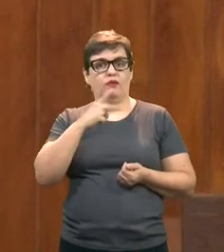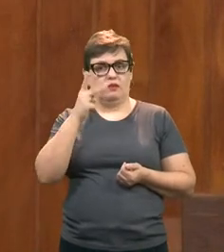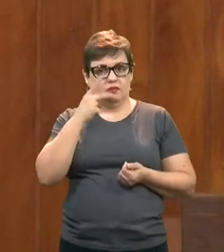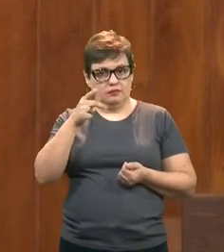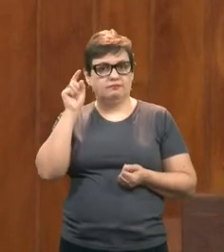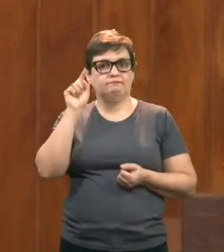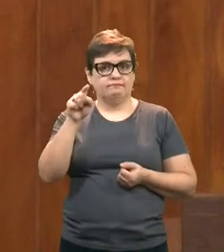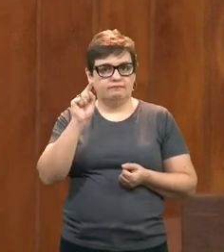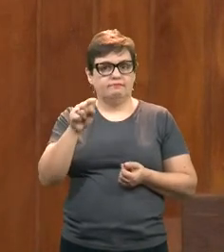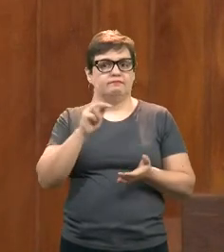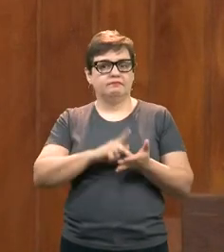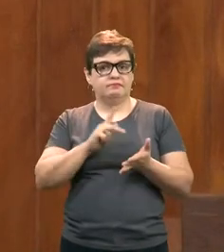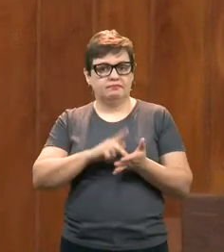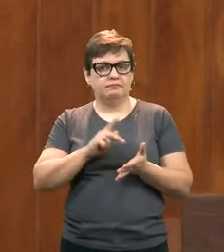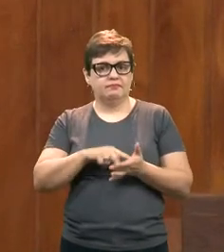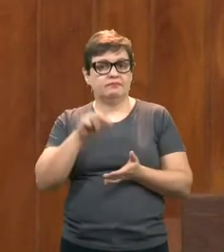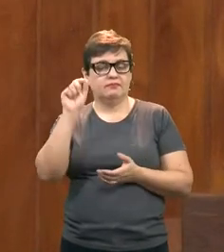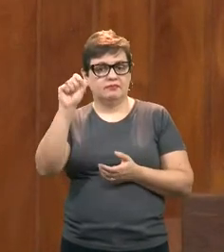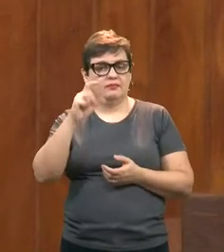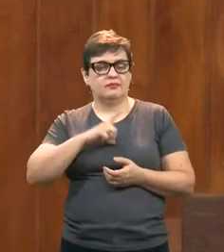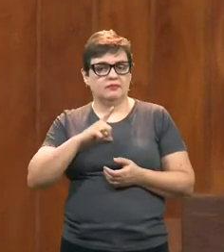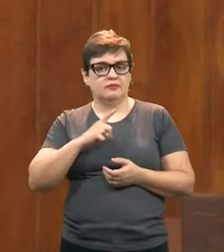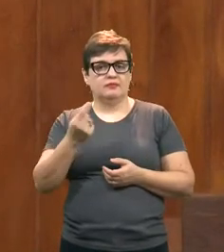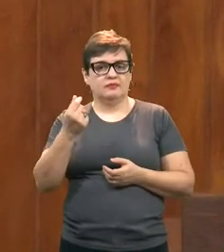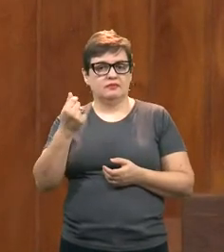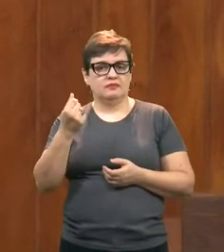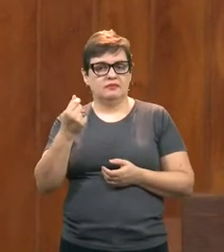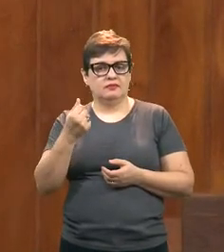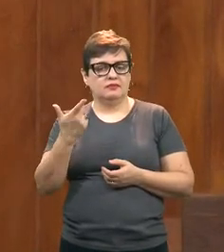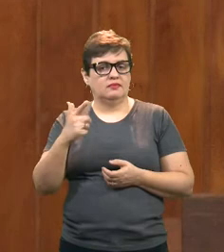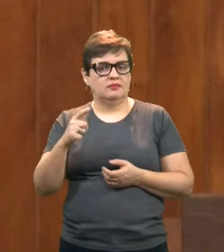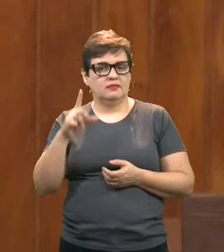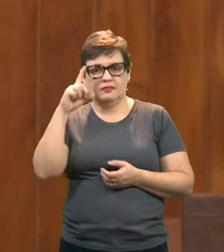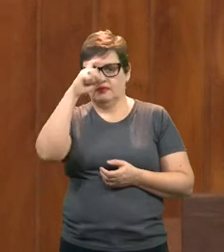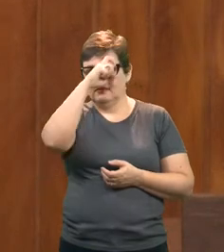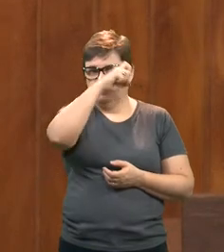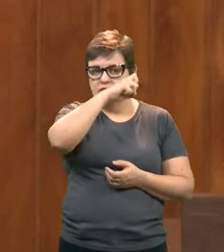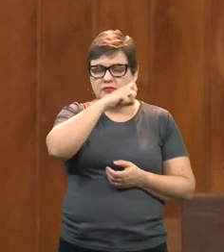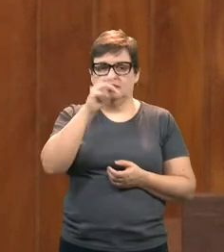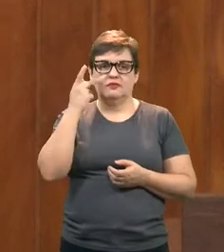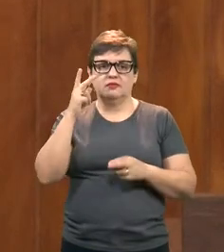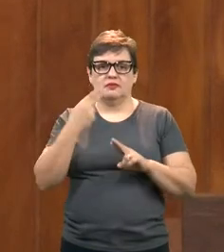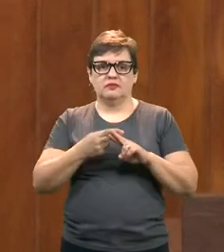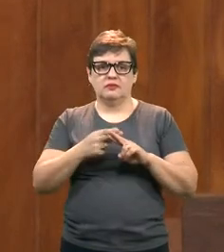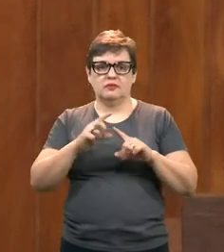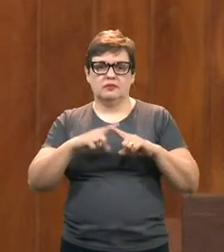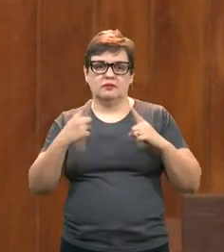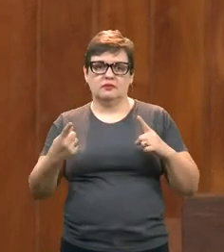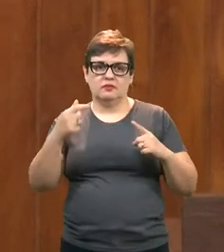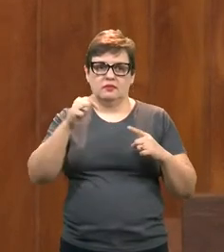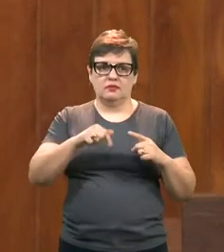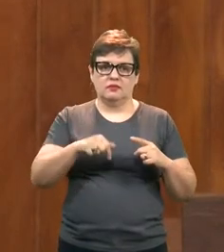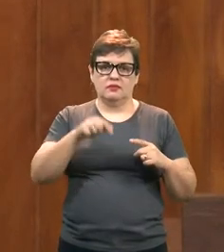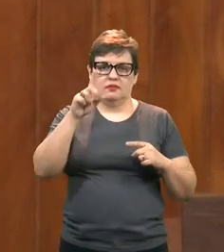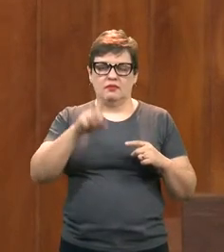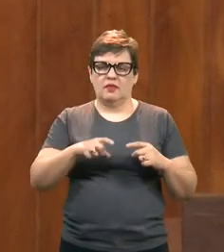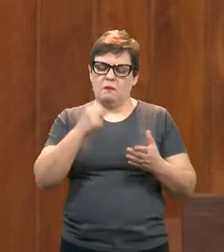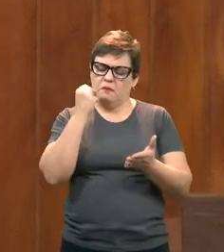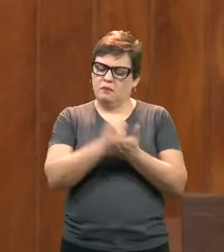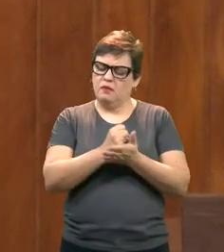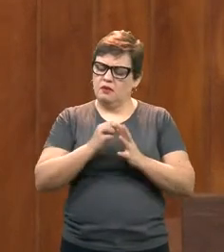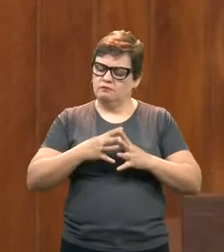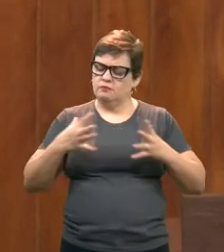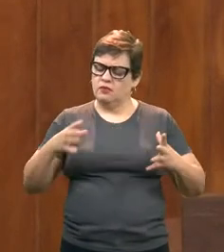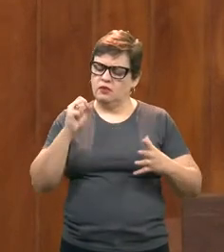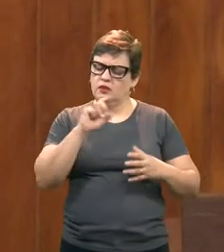isso. O que está acontecendo aqui é um marco maior do que nós. A gente está